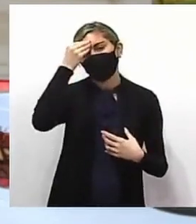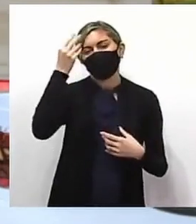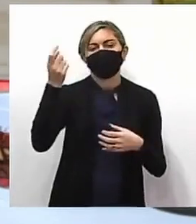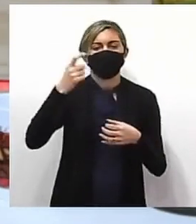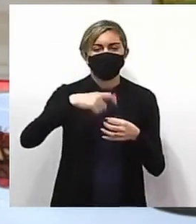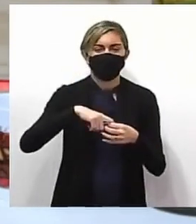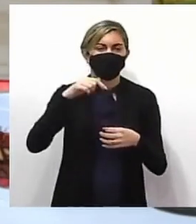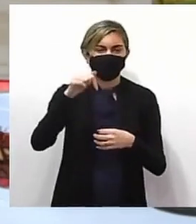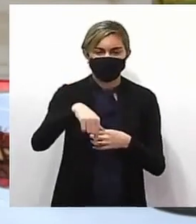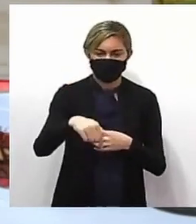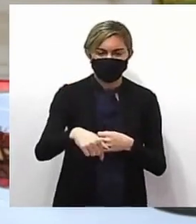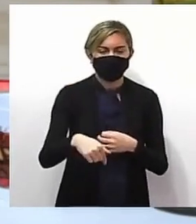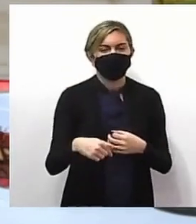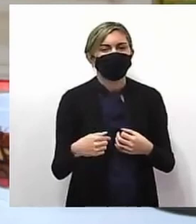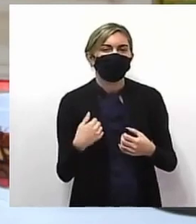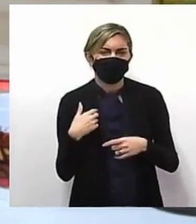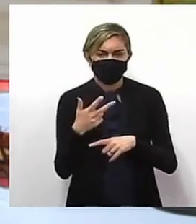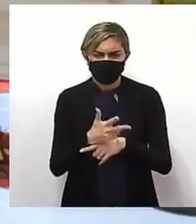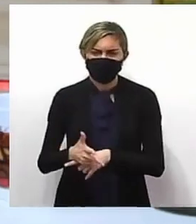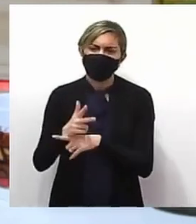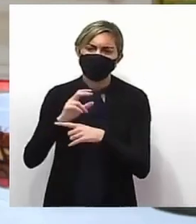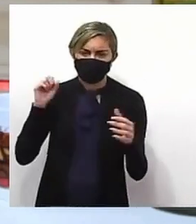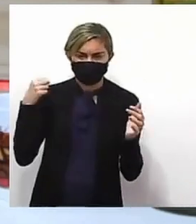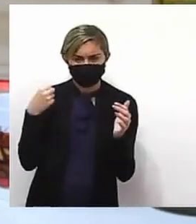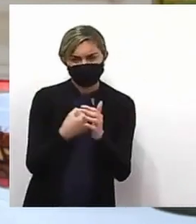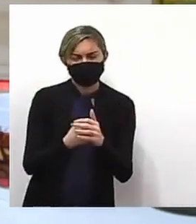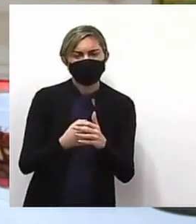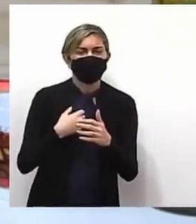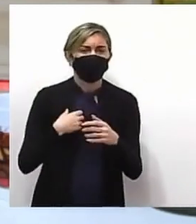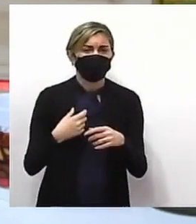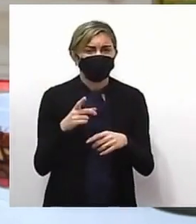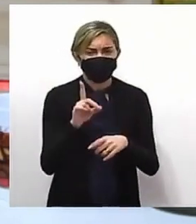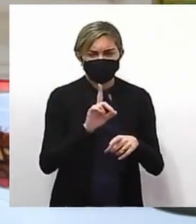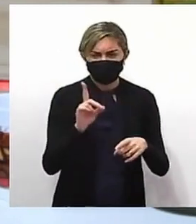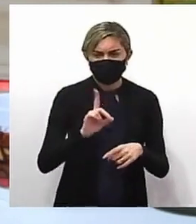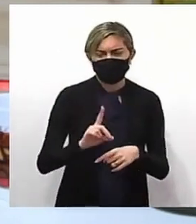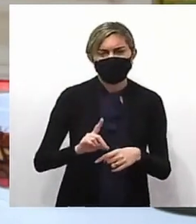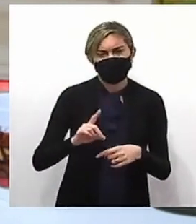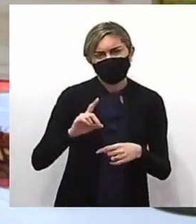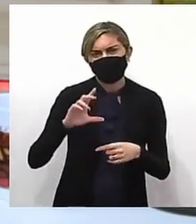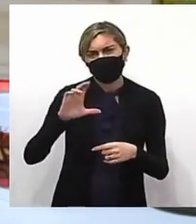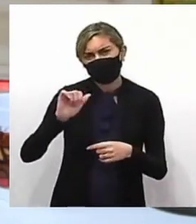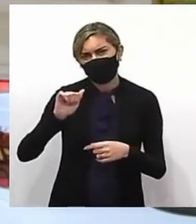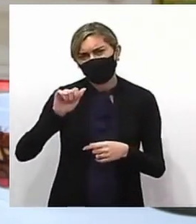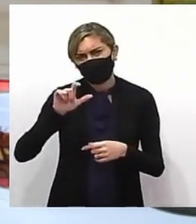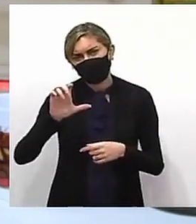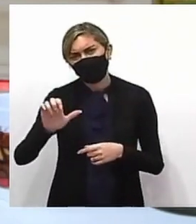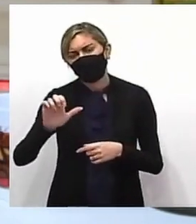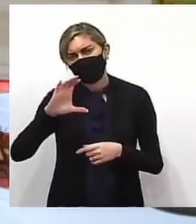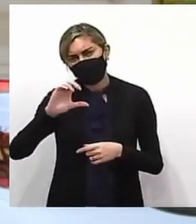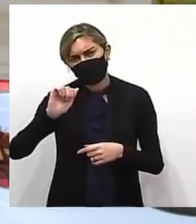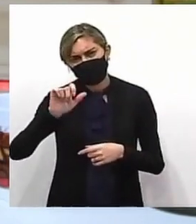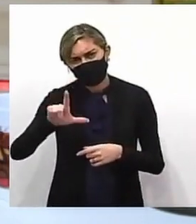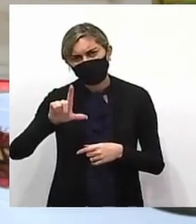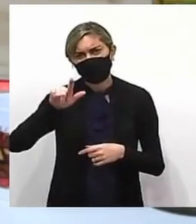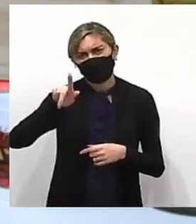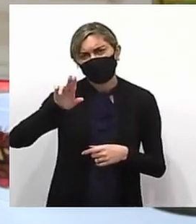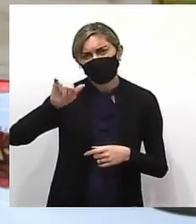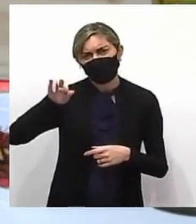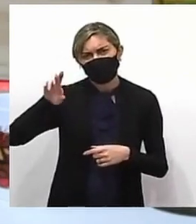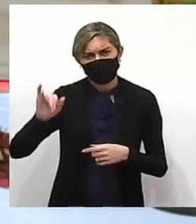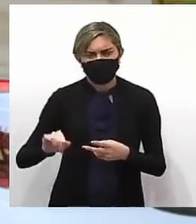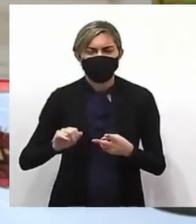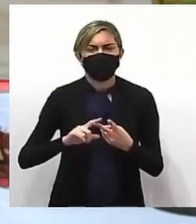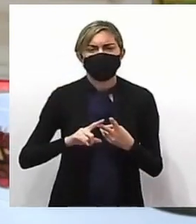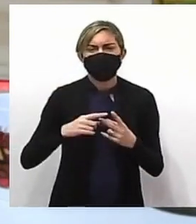aqui. O filme Acidente, ele é dirigido por Cal Guimarães e Pablo Lobato. Então ele está